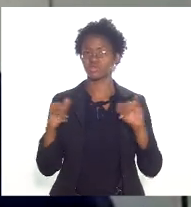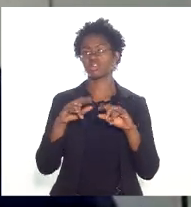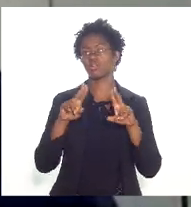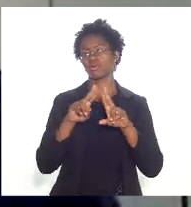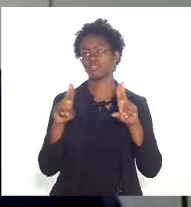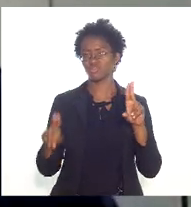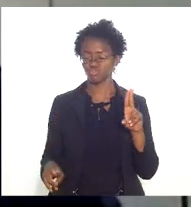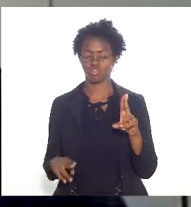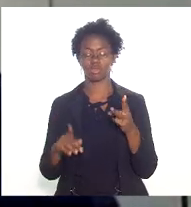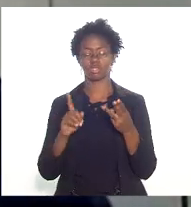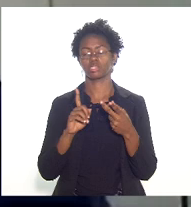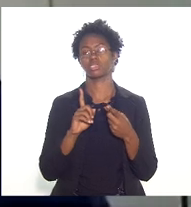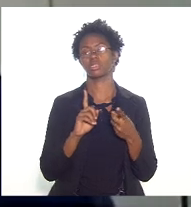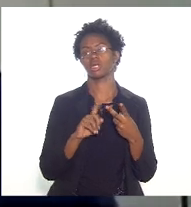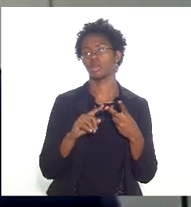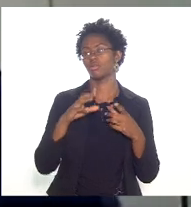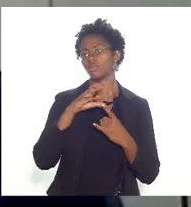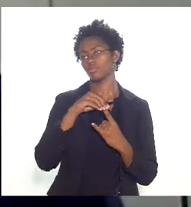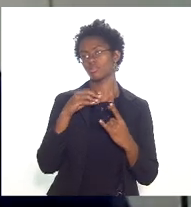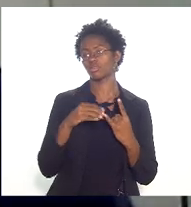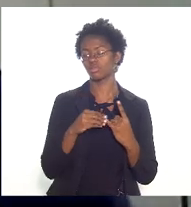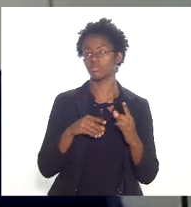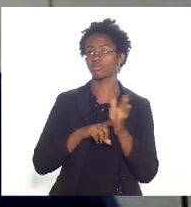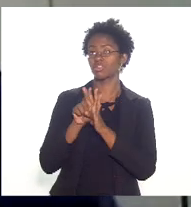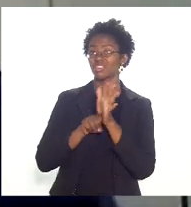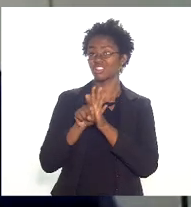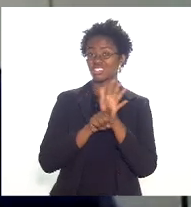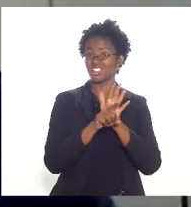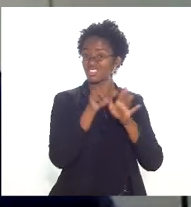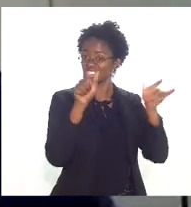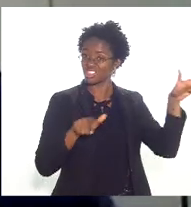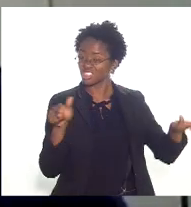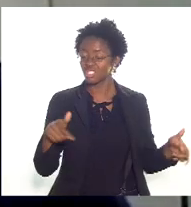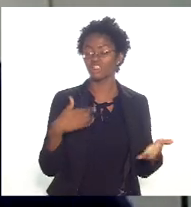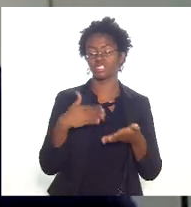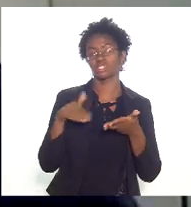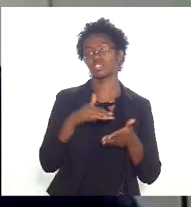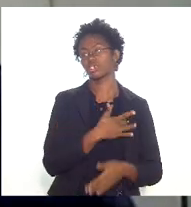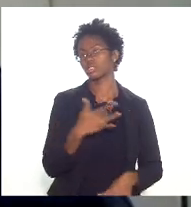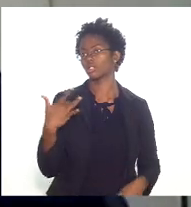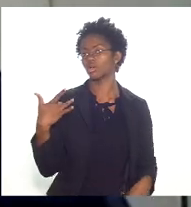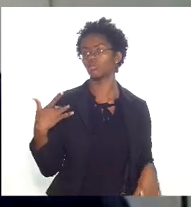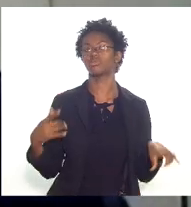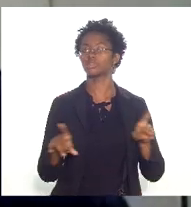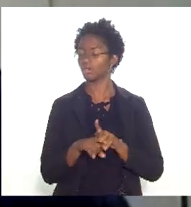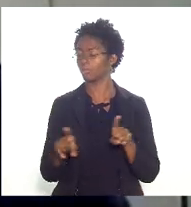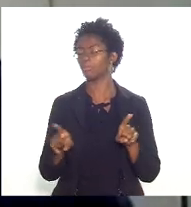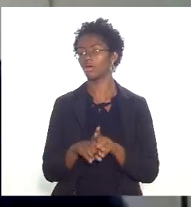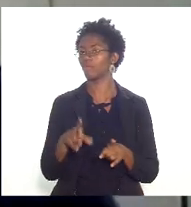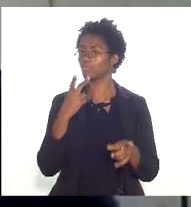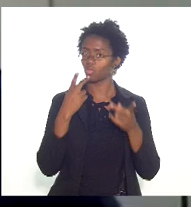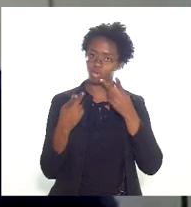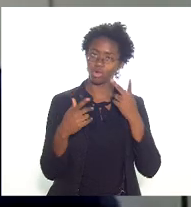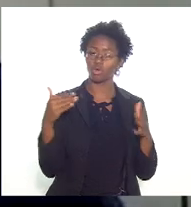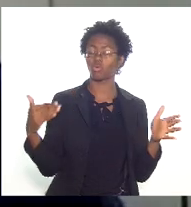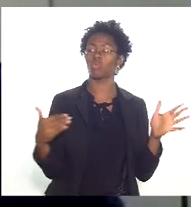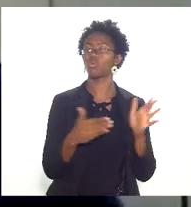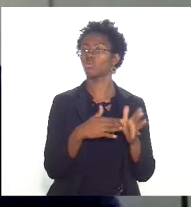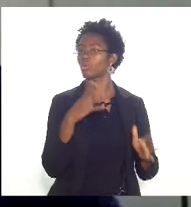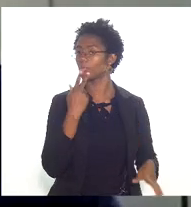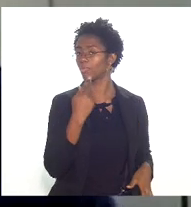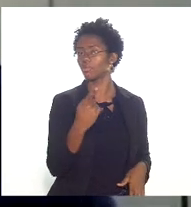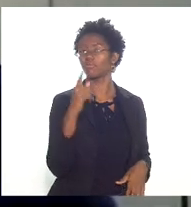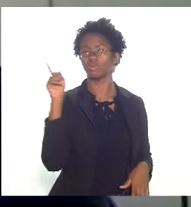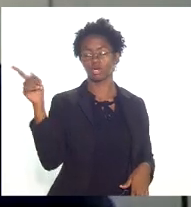UFRJ é pesquisadores da inclusive da Secretaria de Saúde a última portaria da secretaria de saúde que definiria